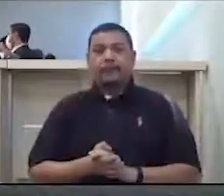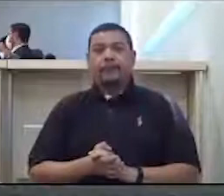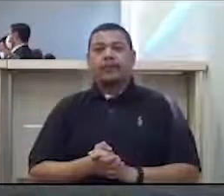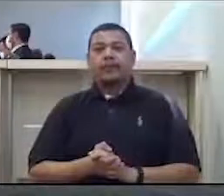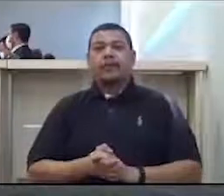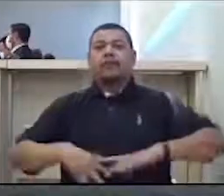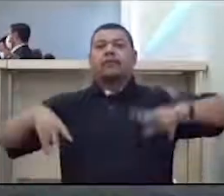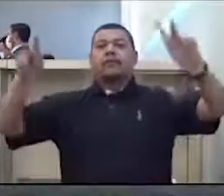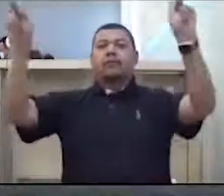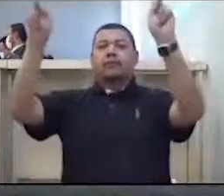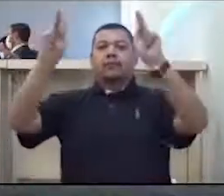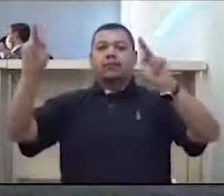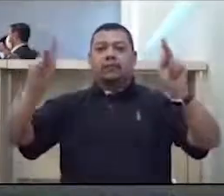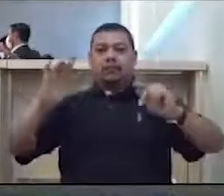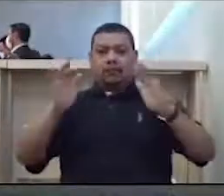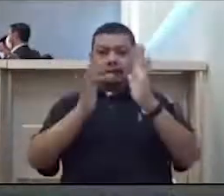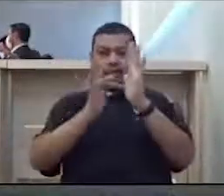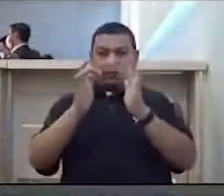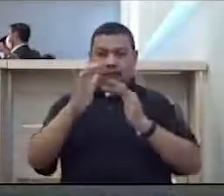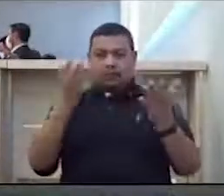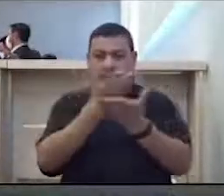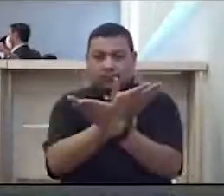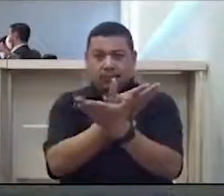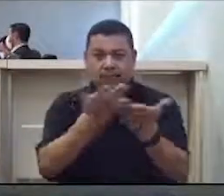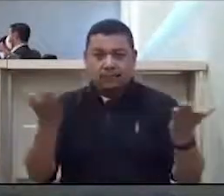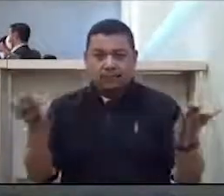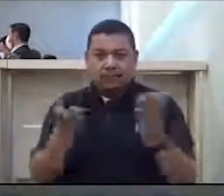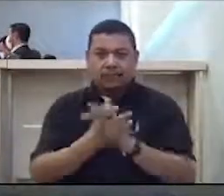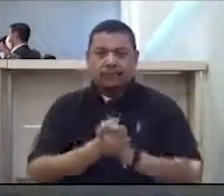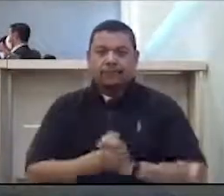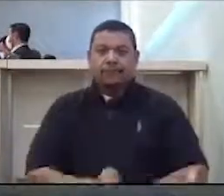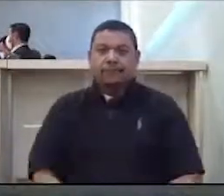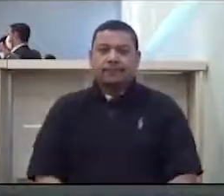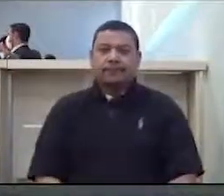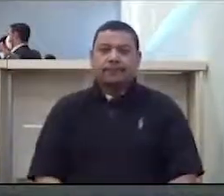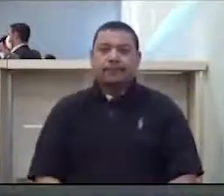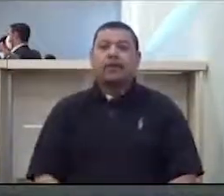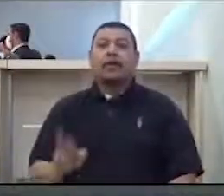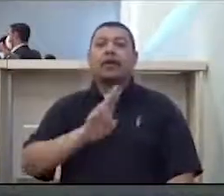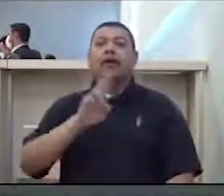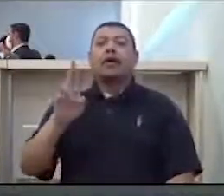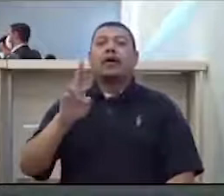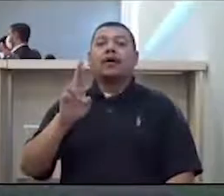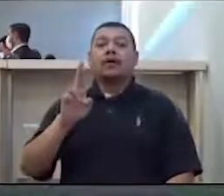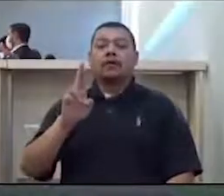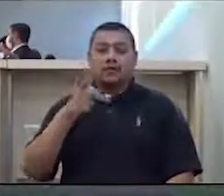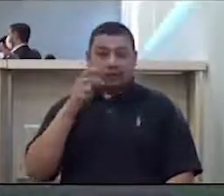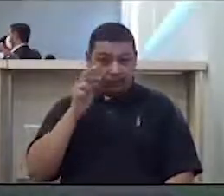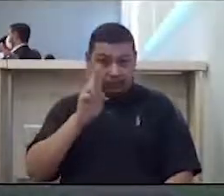de Jesus Cristo a todos, em nome do Dr. Vitor,